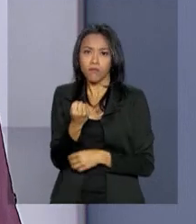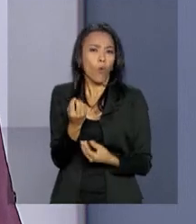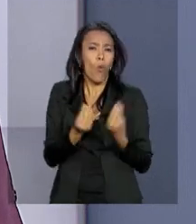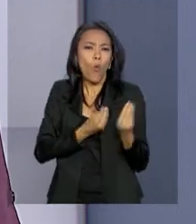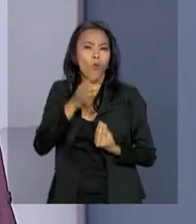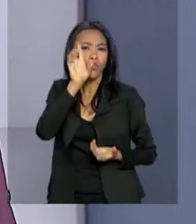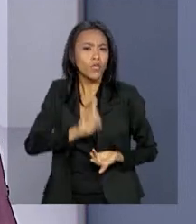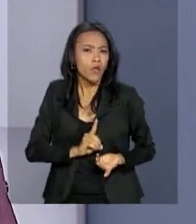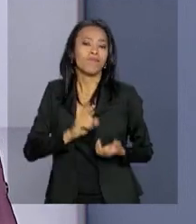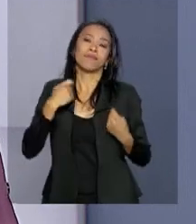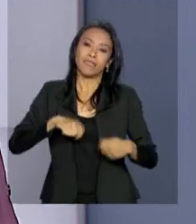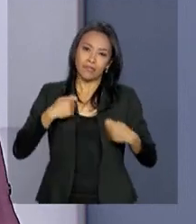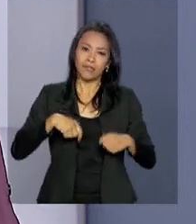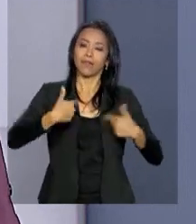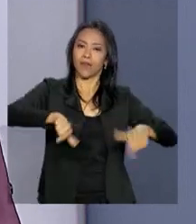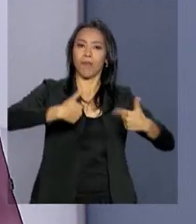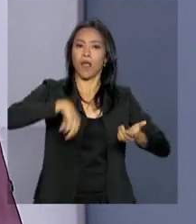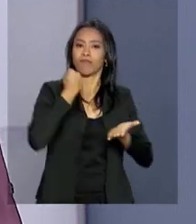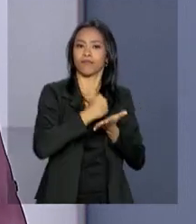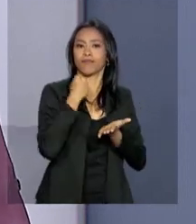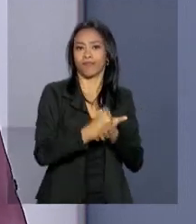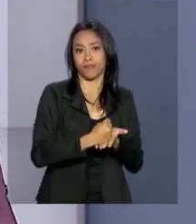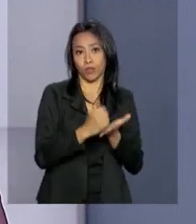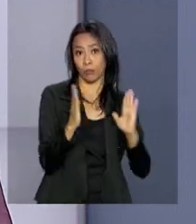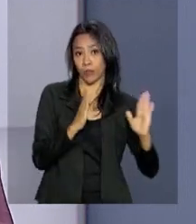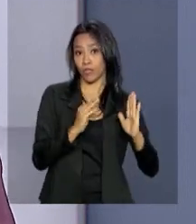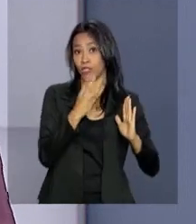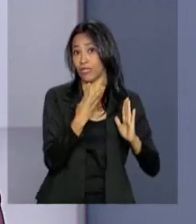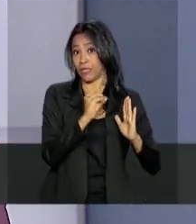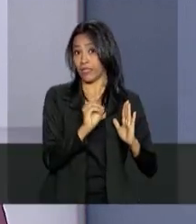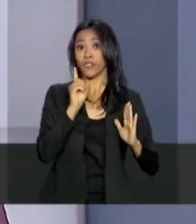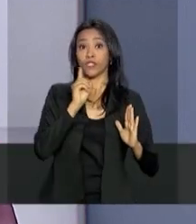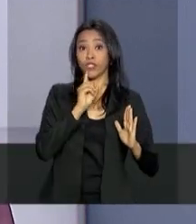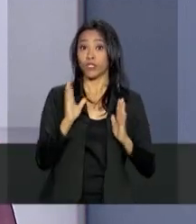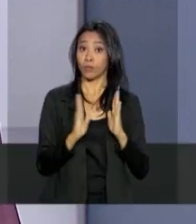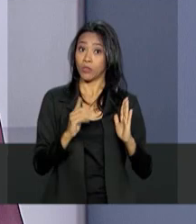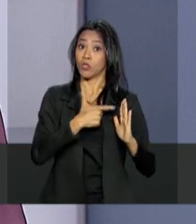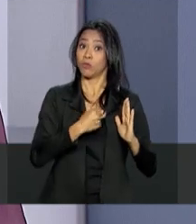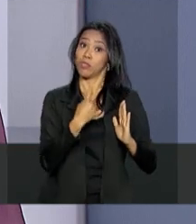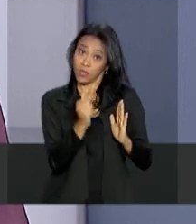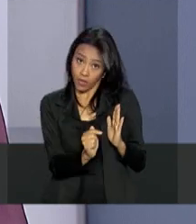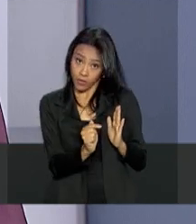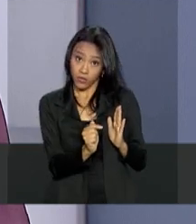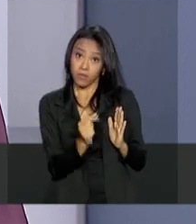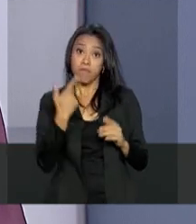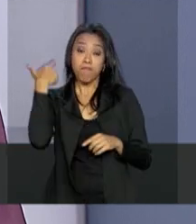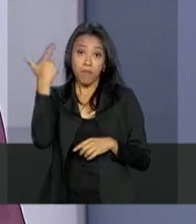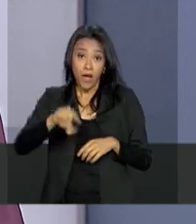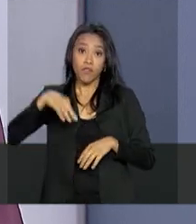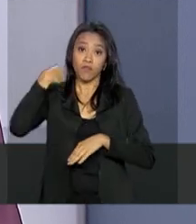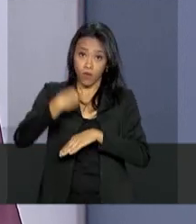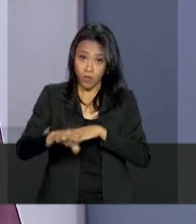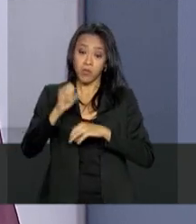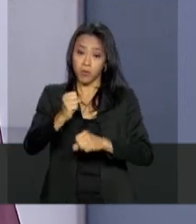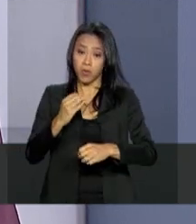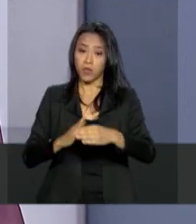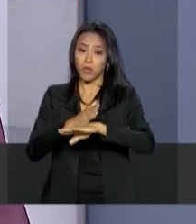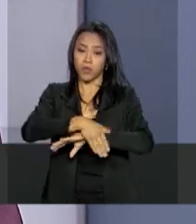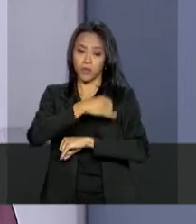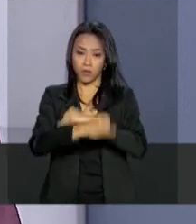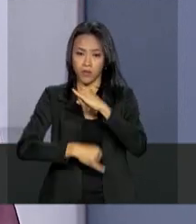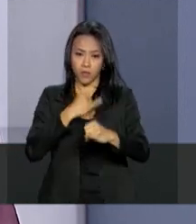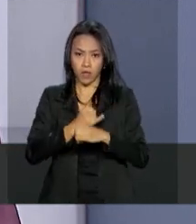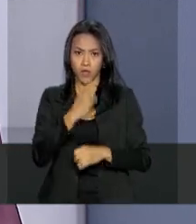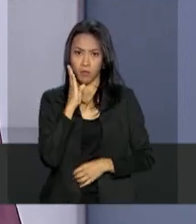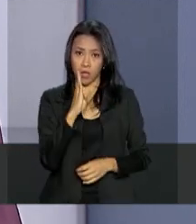necessário ter trabalhado formalmente por pelo menos 30 dias em 2017 para mais informações acesse os sites do